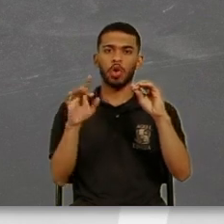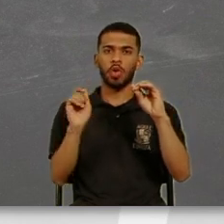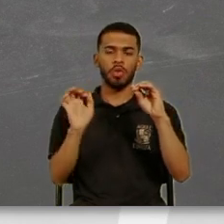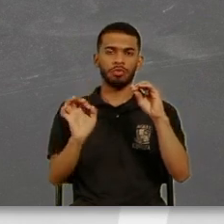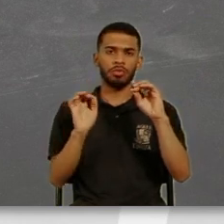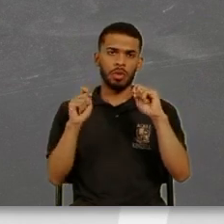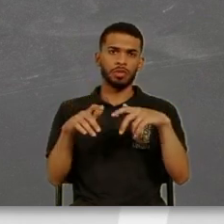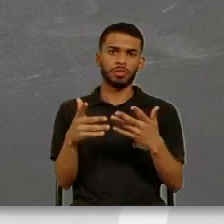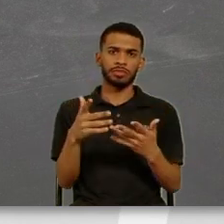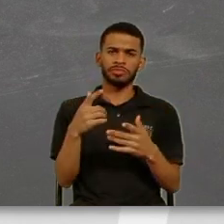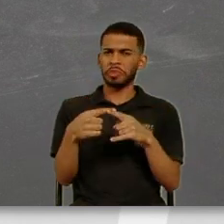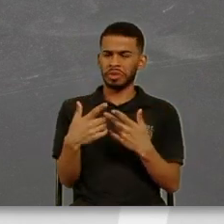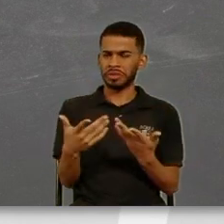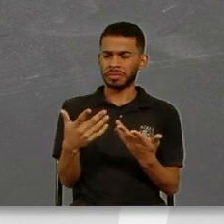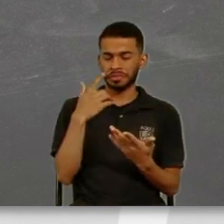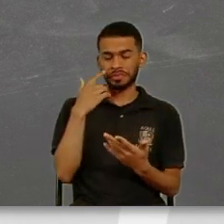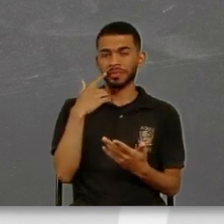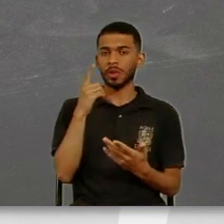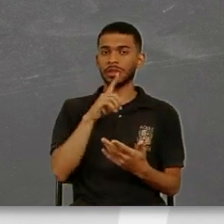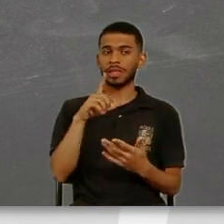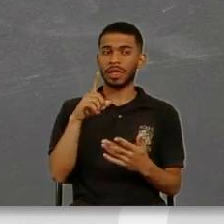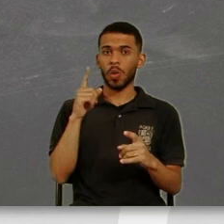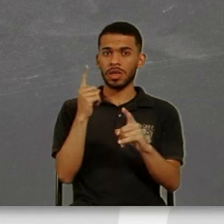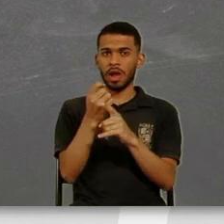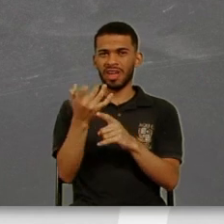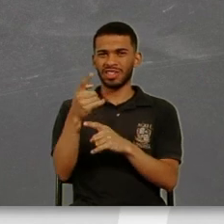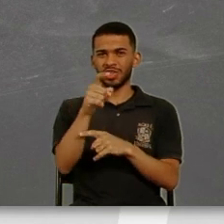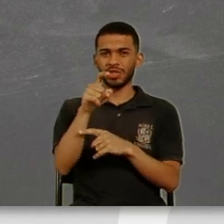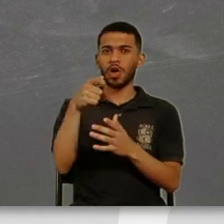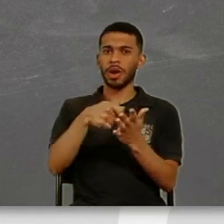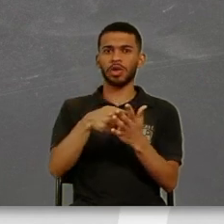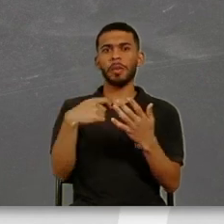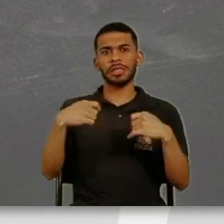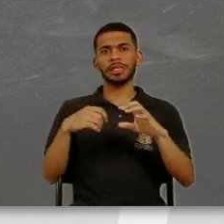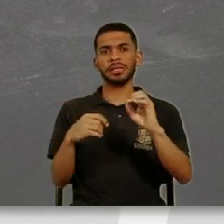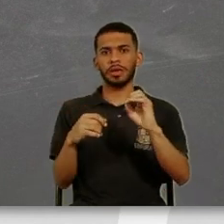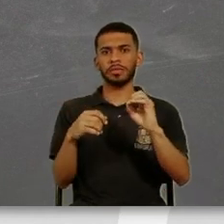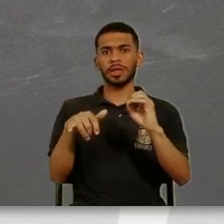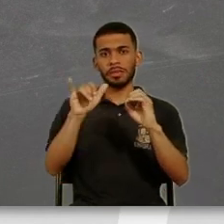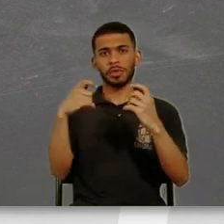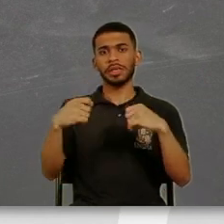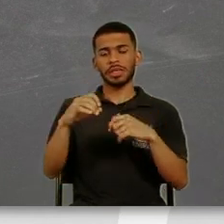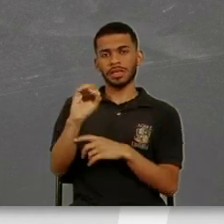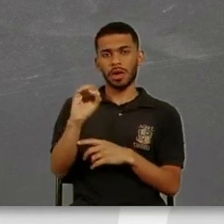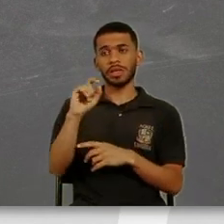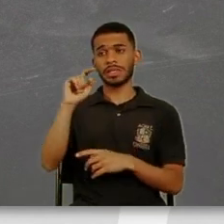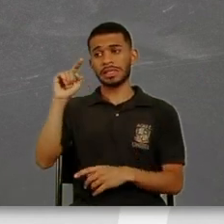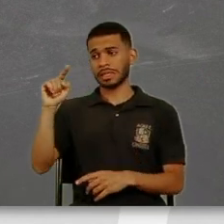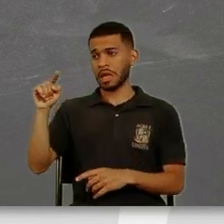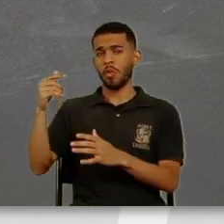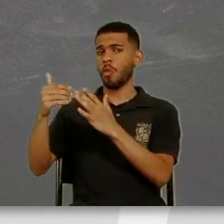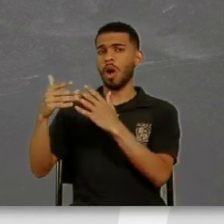quê? Porque para eu ter esse valor, x obrigatoriamente precisa ser 0, y precisa ser 0 e z pode ser